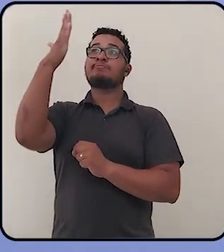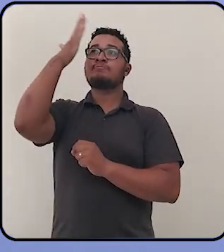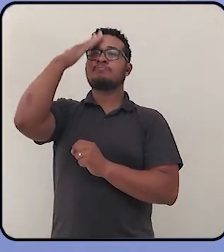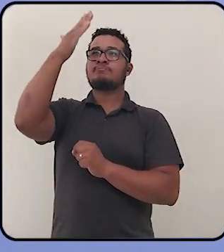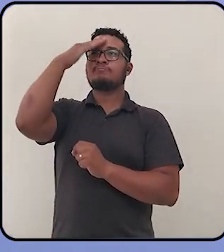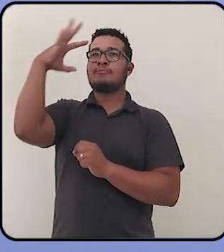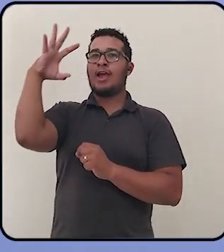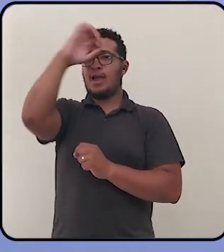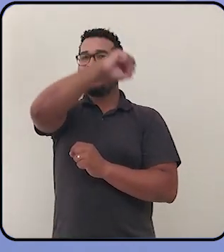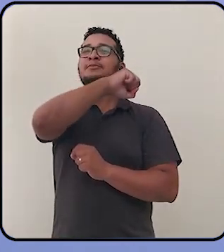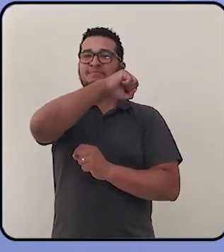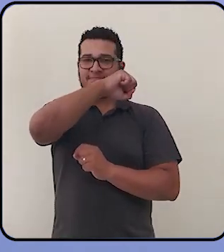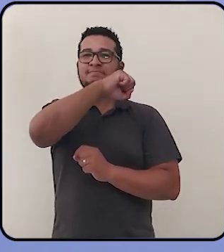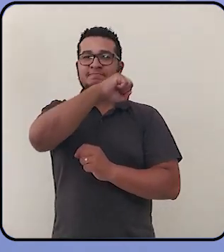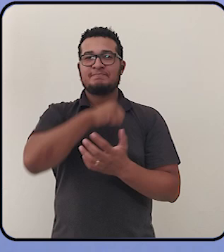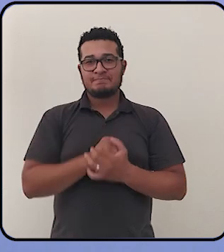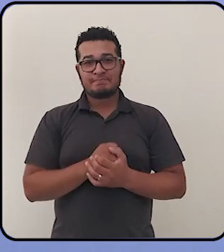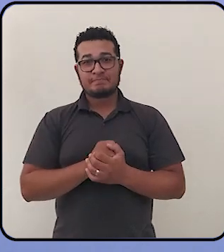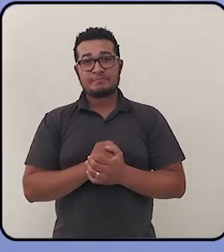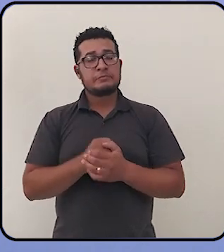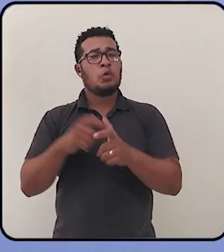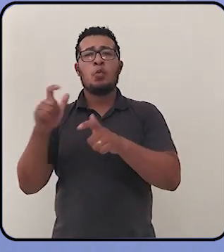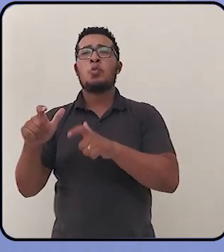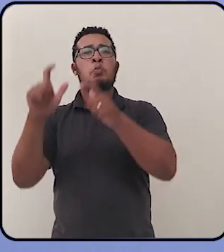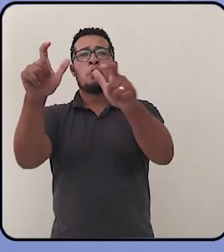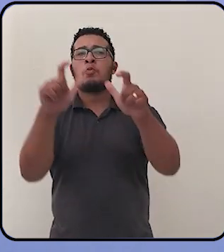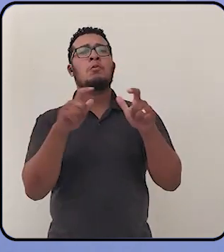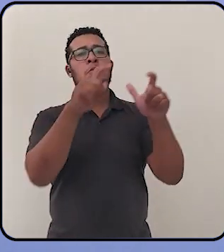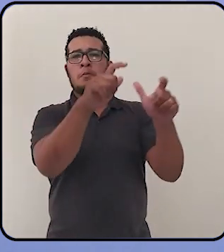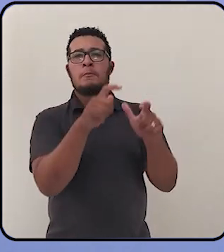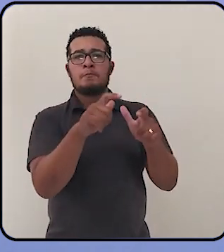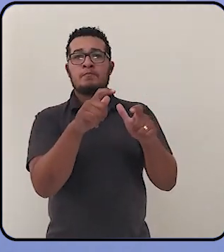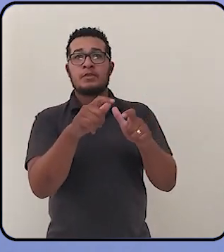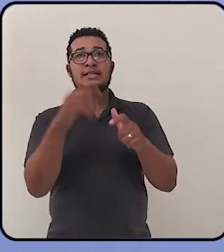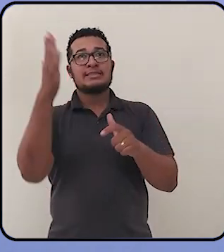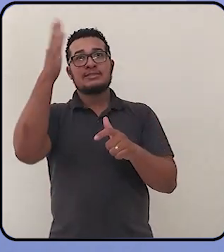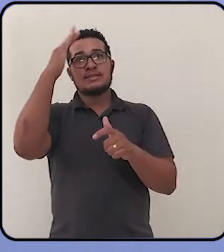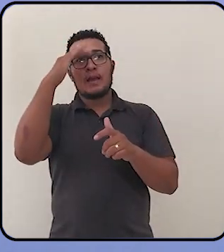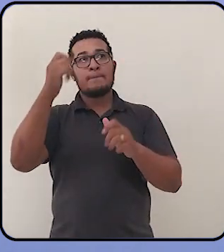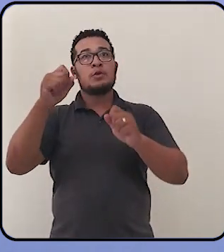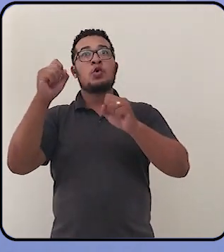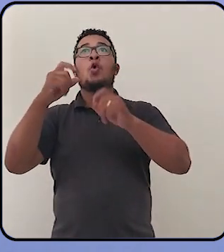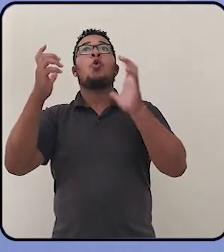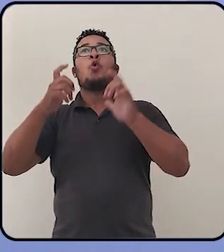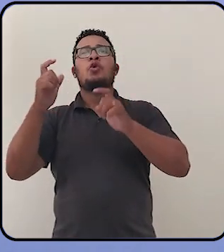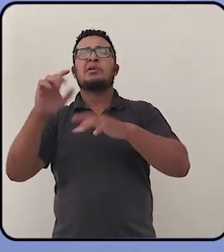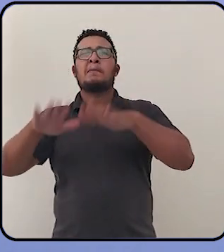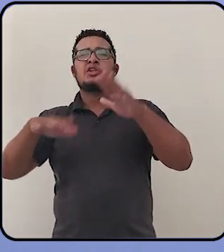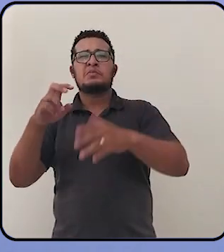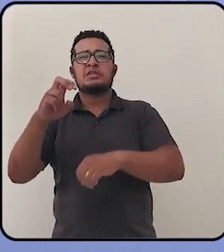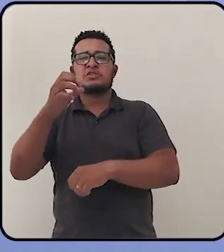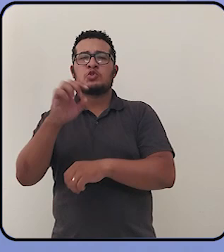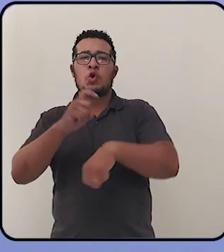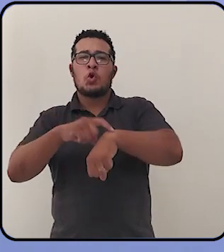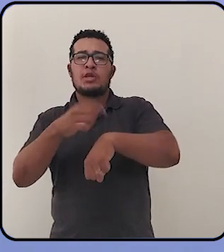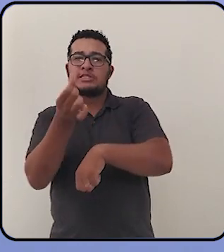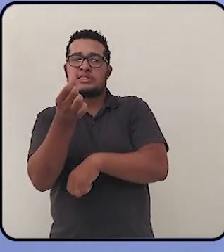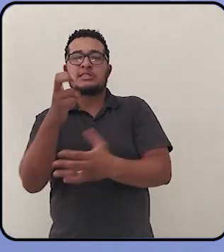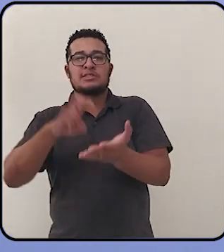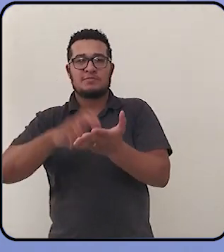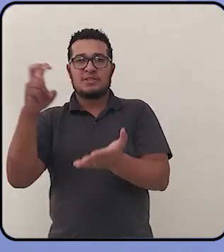Sol. Então, aonde você estiver, aonde o Sol nasce, por volta das 6 horas da